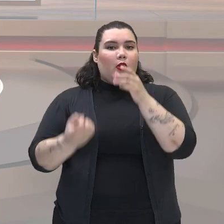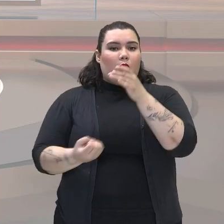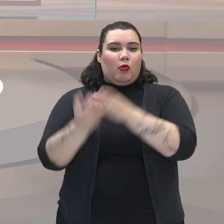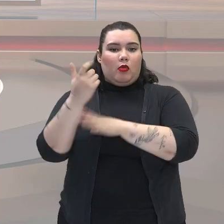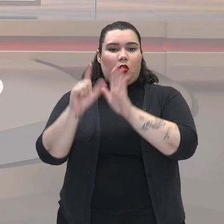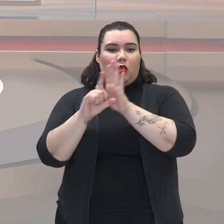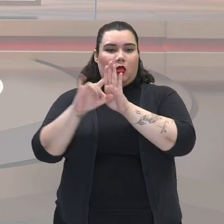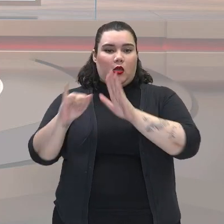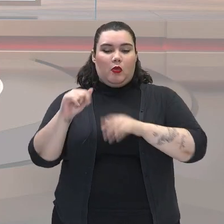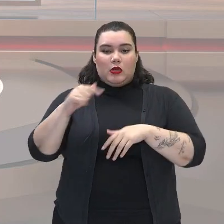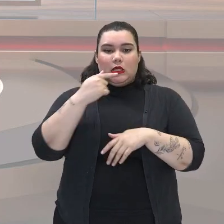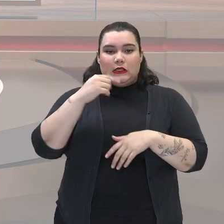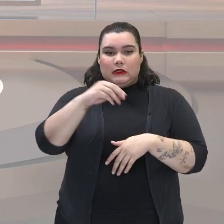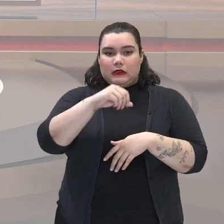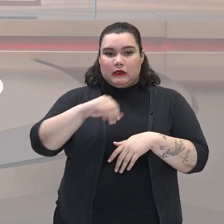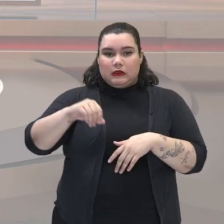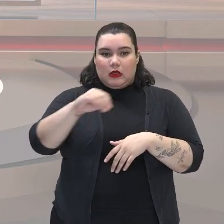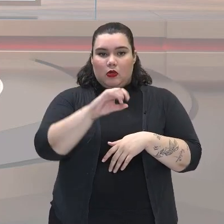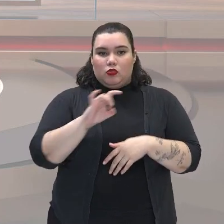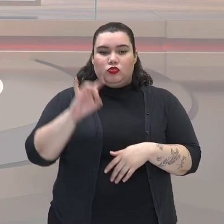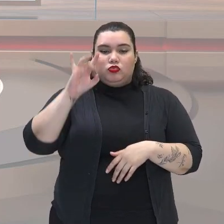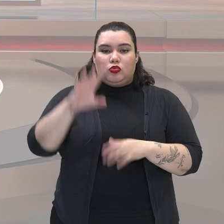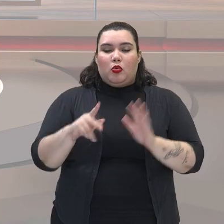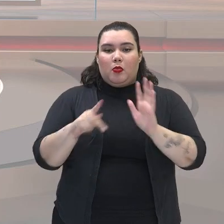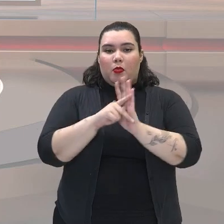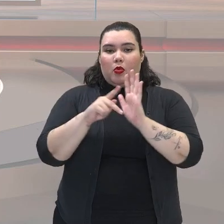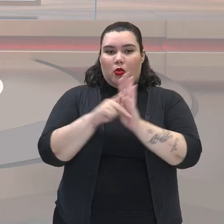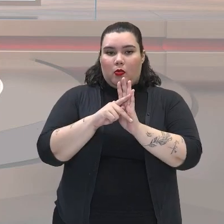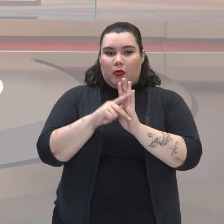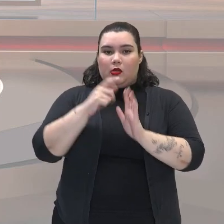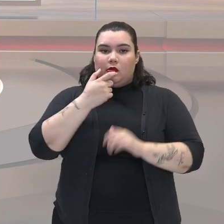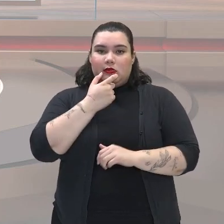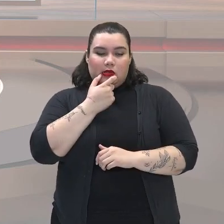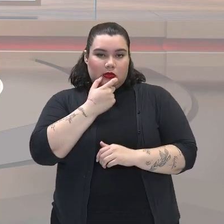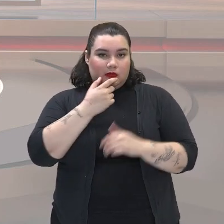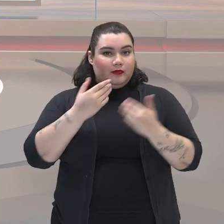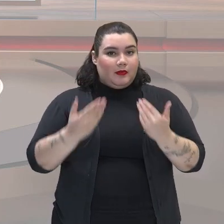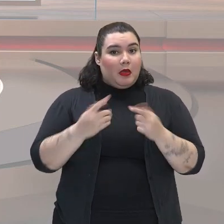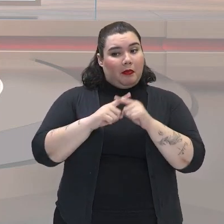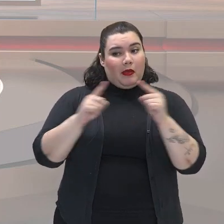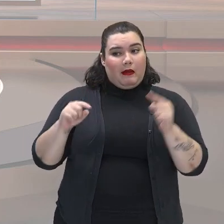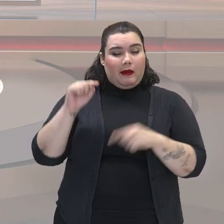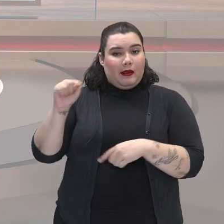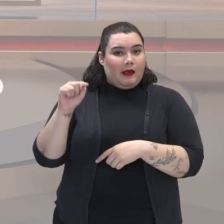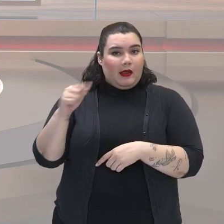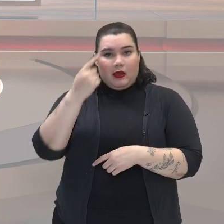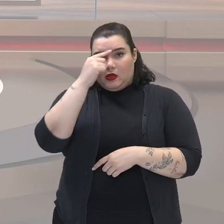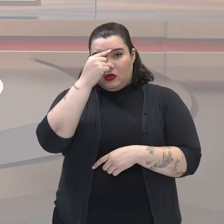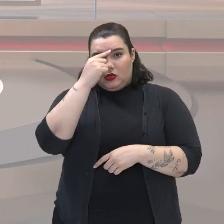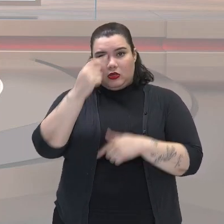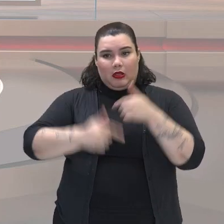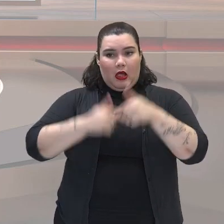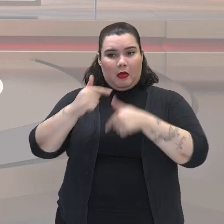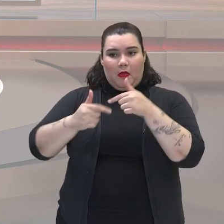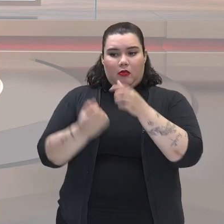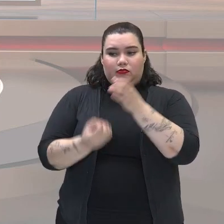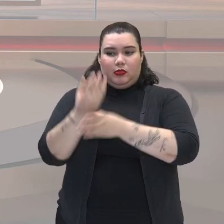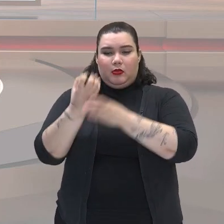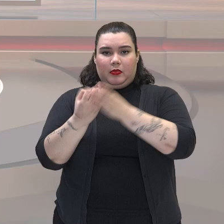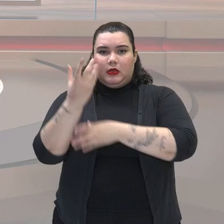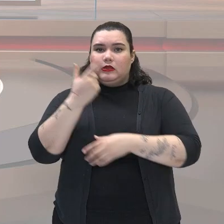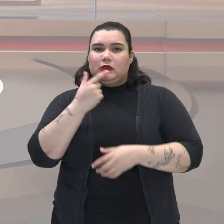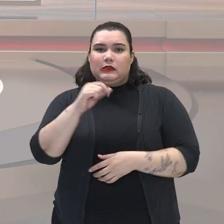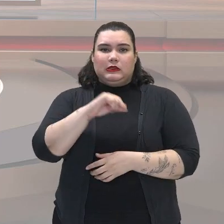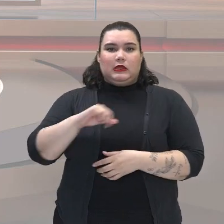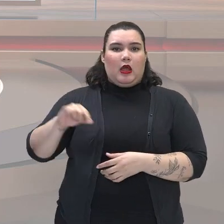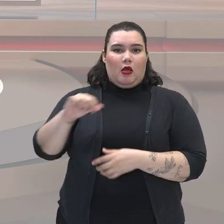sal só poderia ser consumido que era de origem britânica, enquanto a Índia era uma grande produtora de sal. Então não fazia sentido eles comprarem o sal britânico,